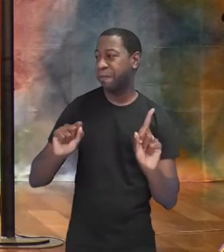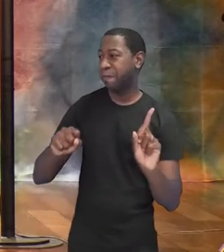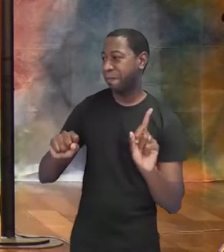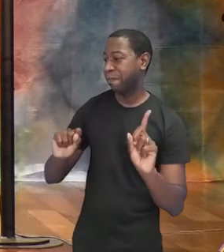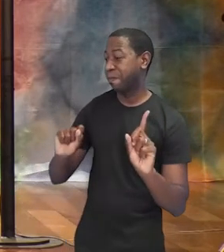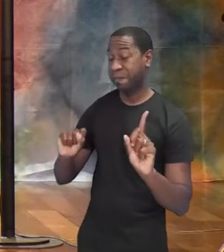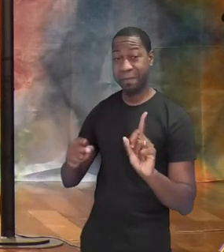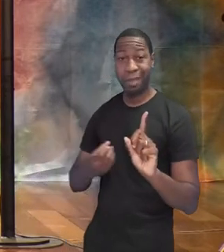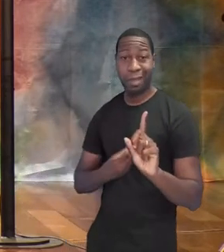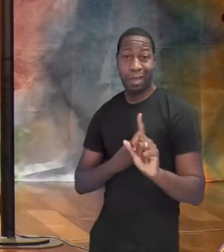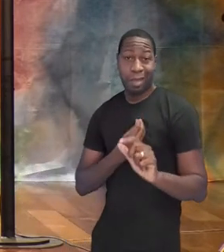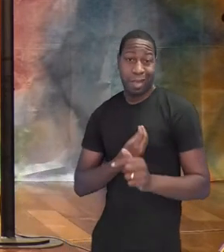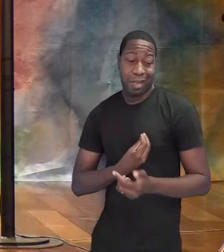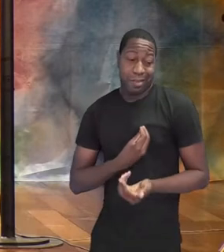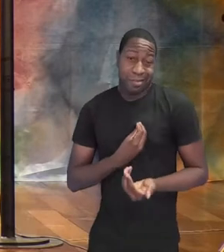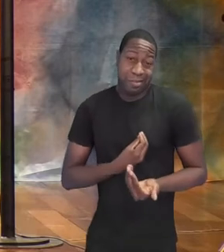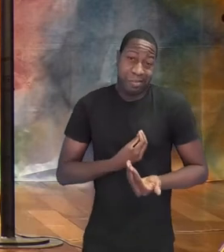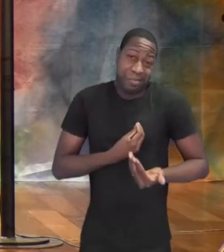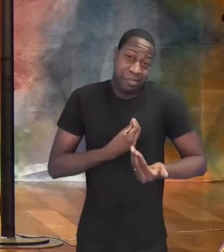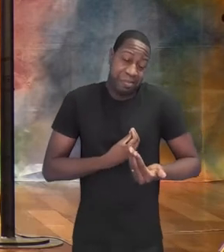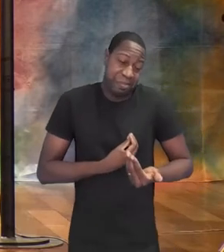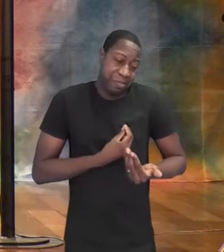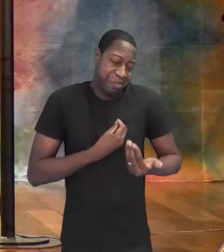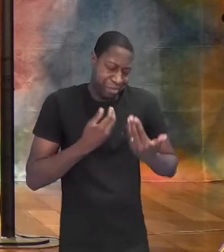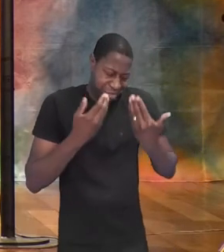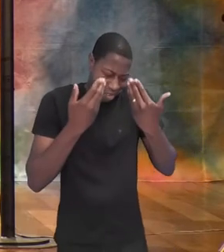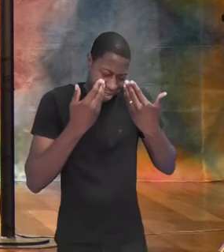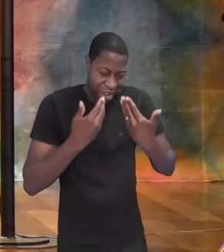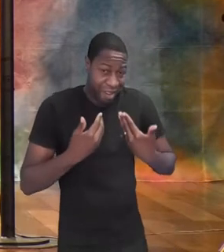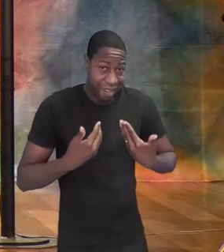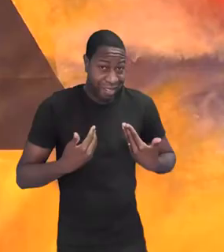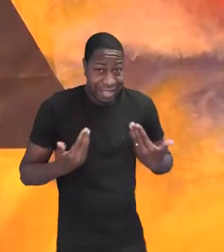a vida é assim.